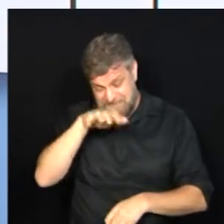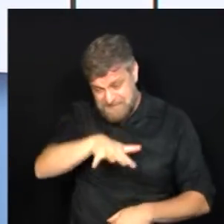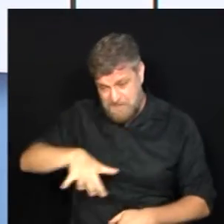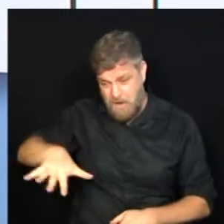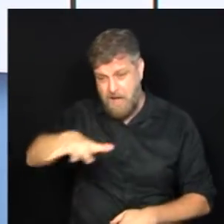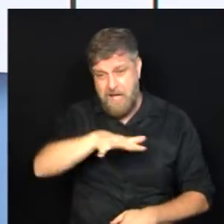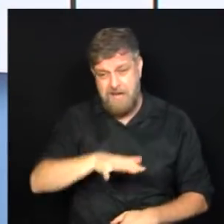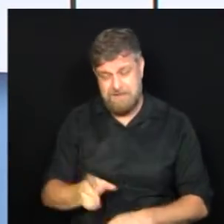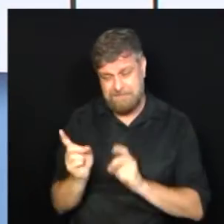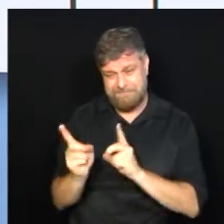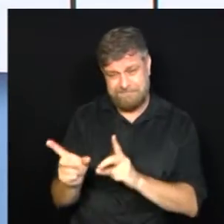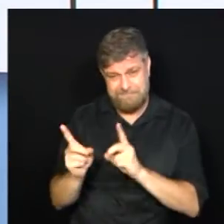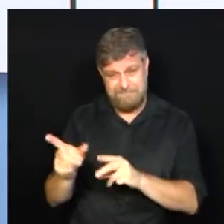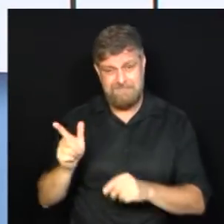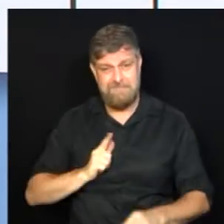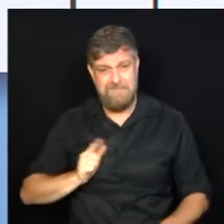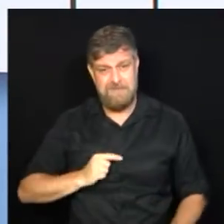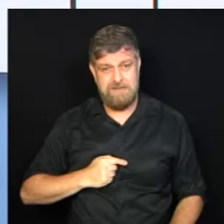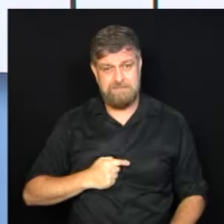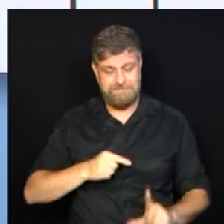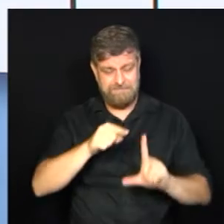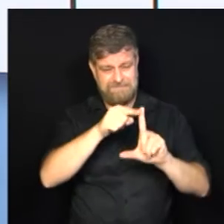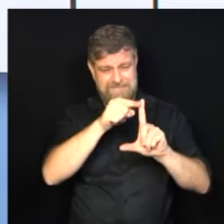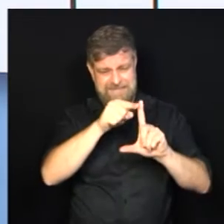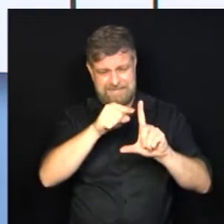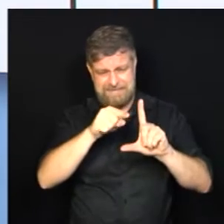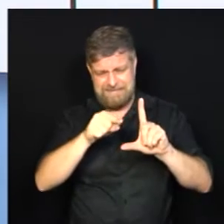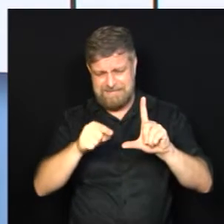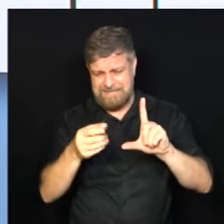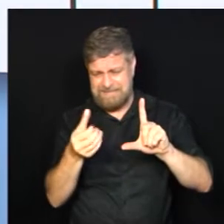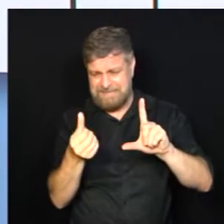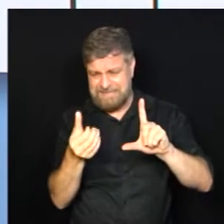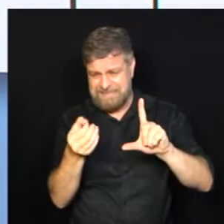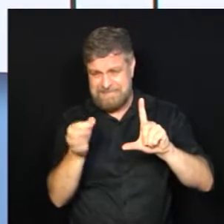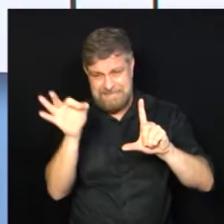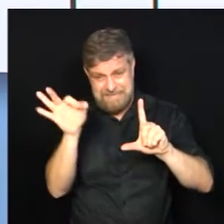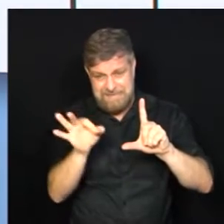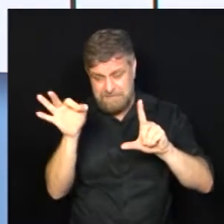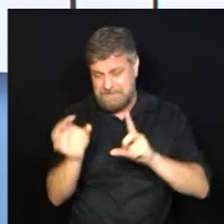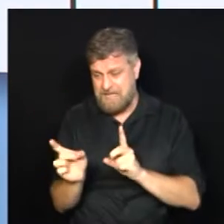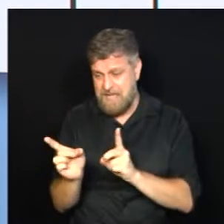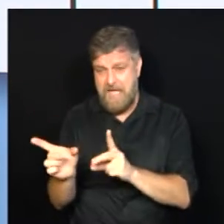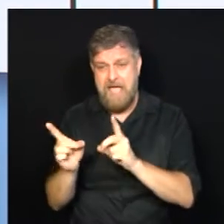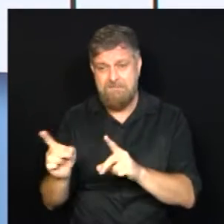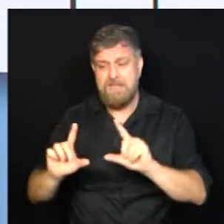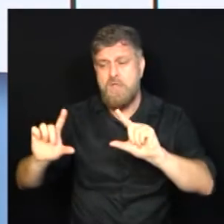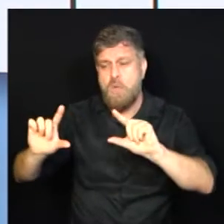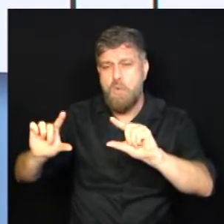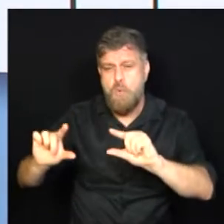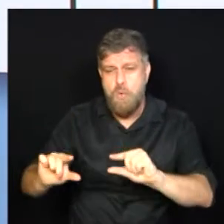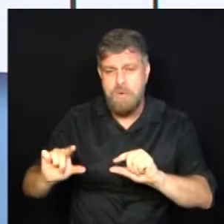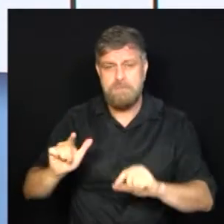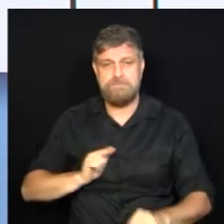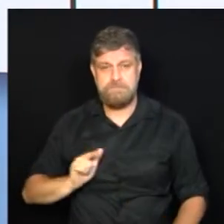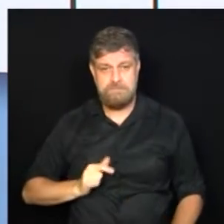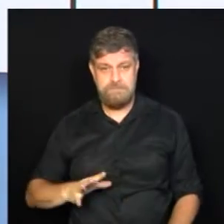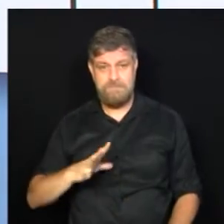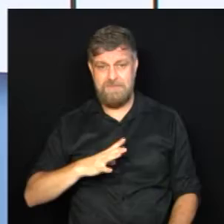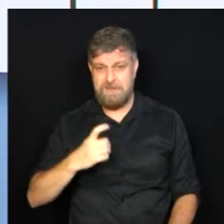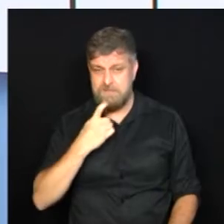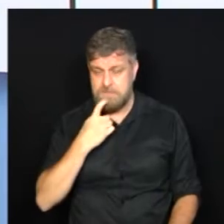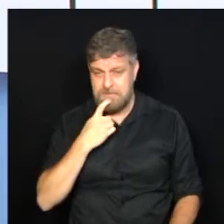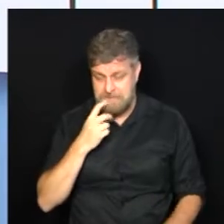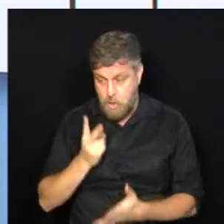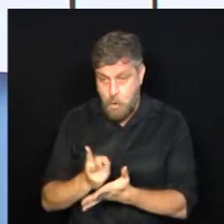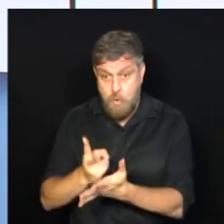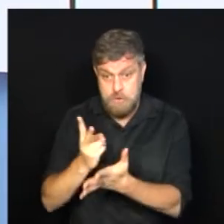setor, com a queda de 60% nas vendas em 2020, a manutenção da cidade na